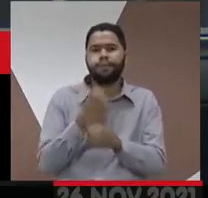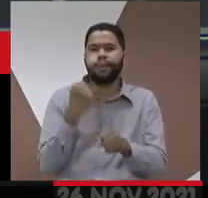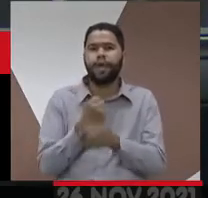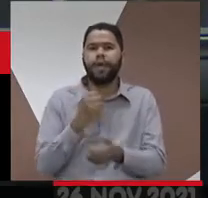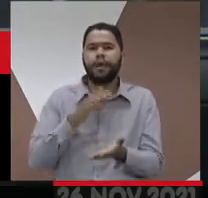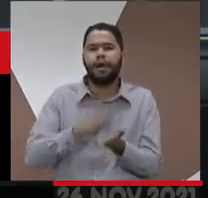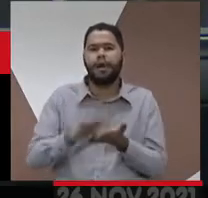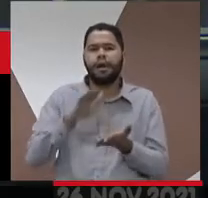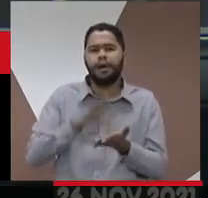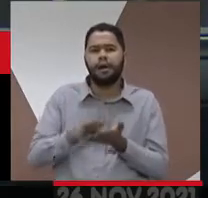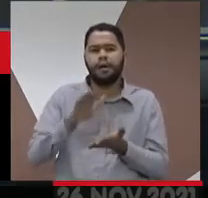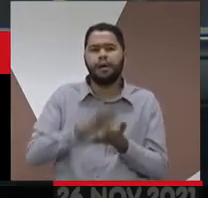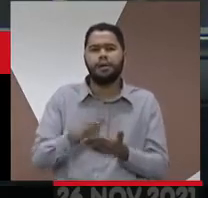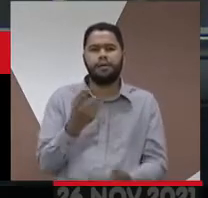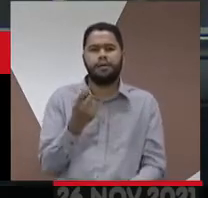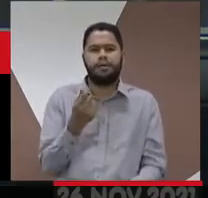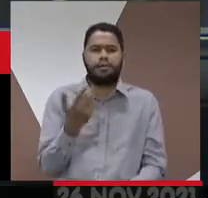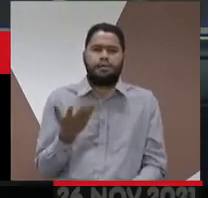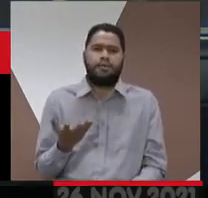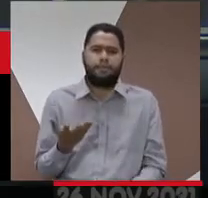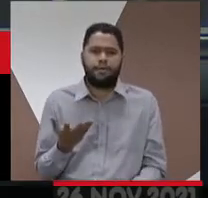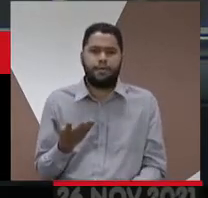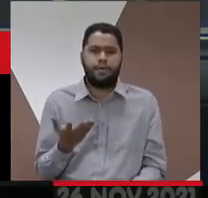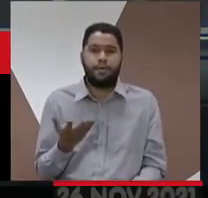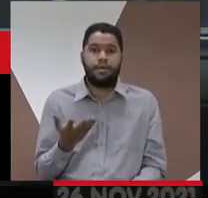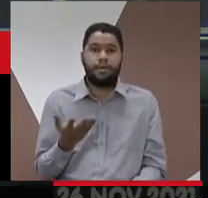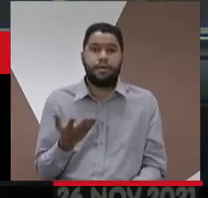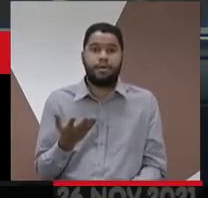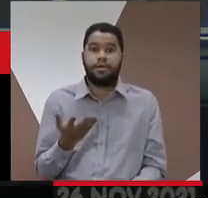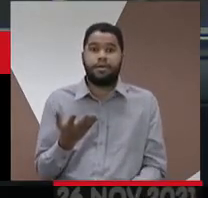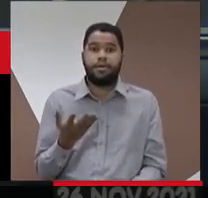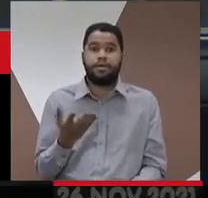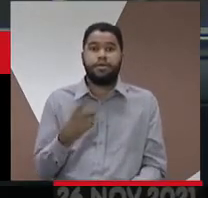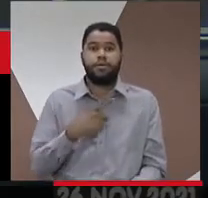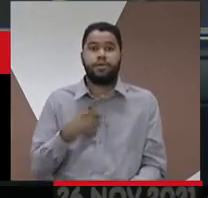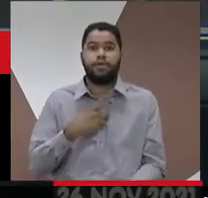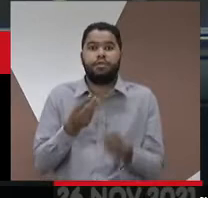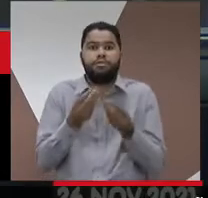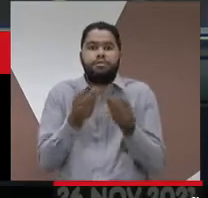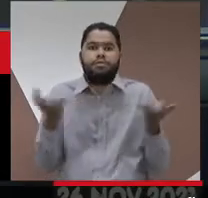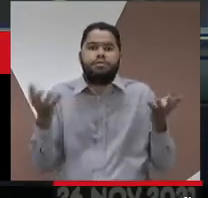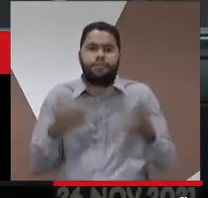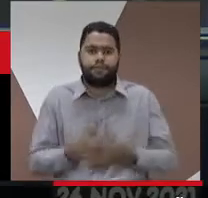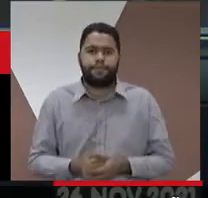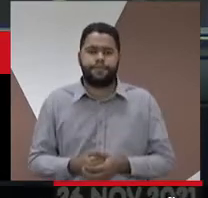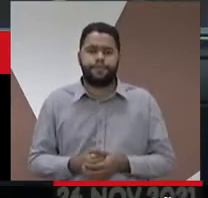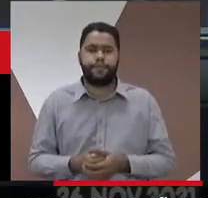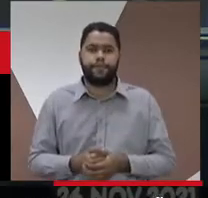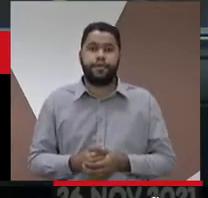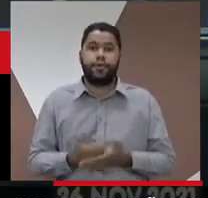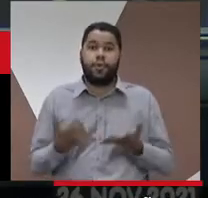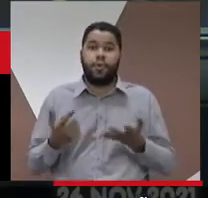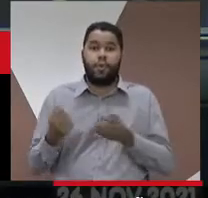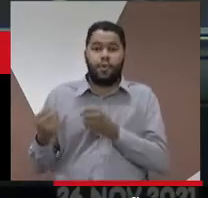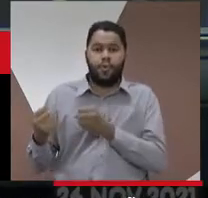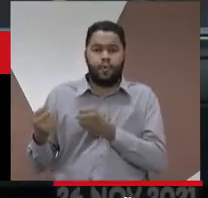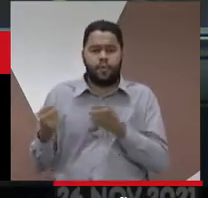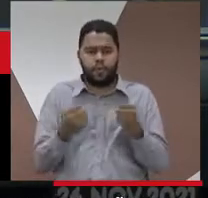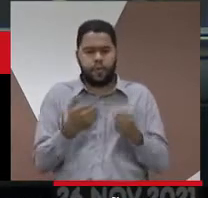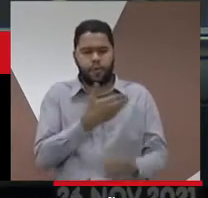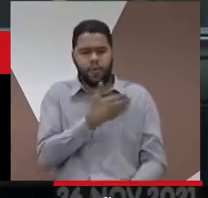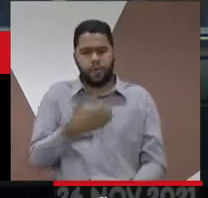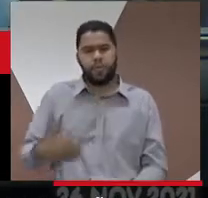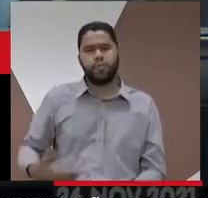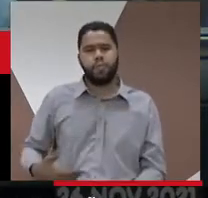gastando dinheiro e que vai tomar concessão. Quando o poder público faz